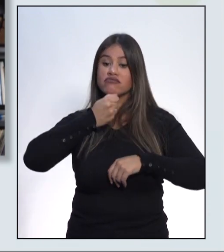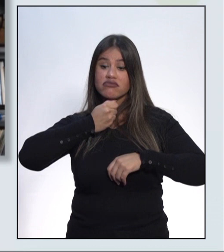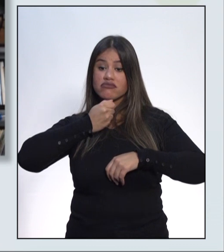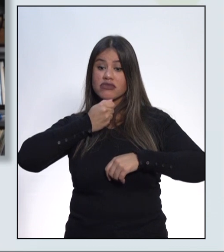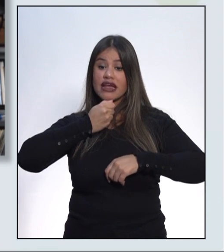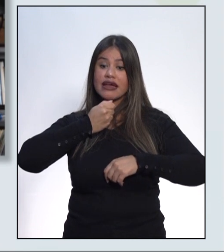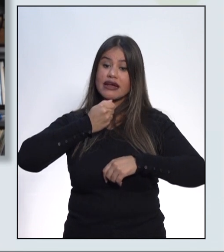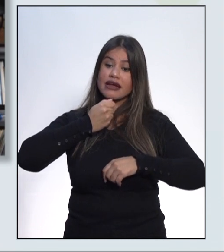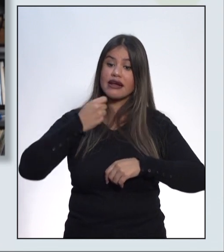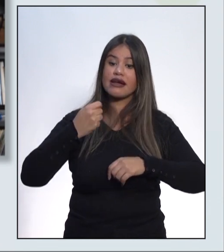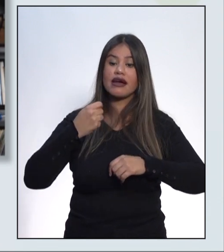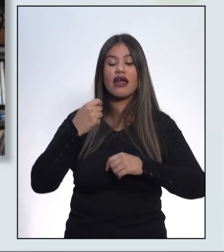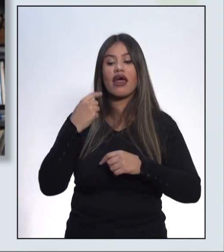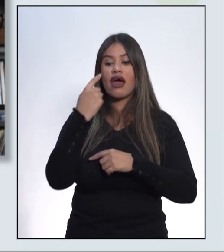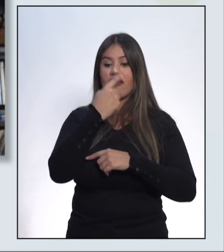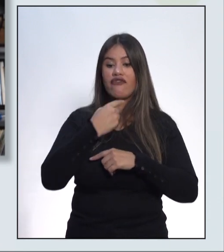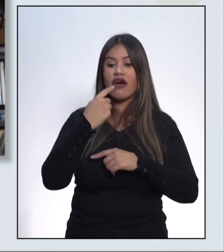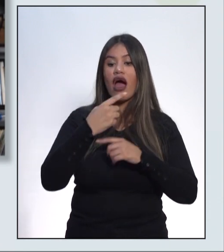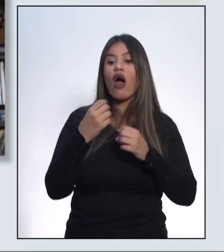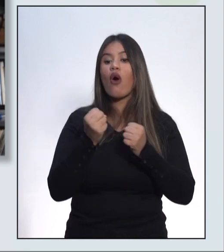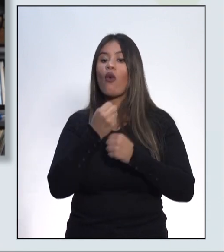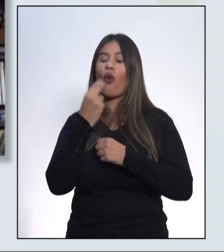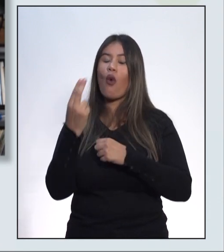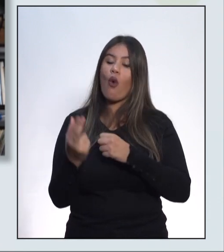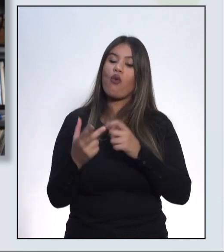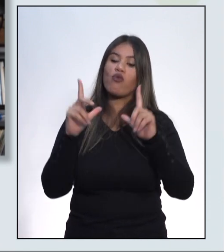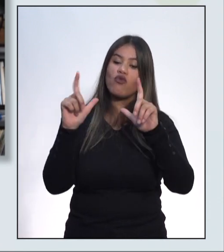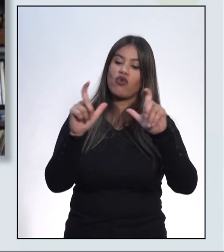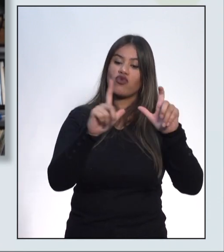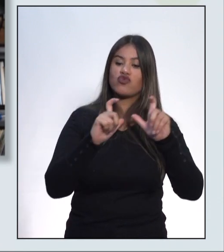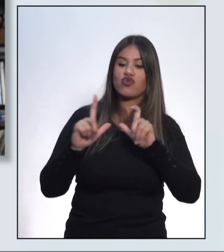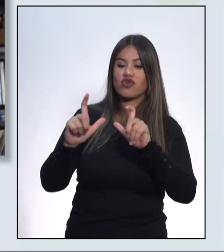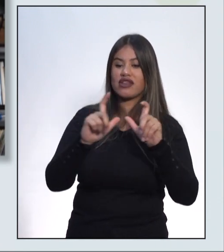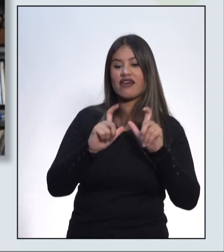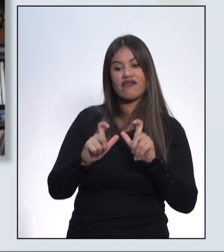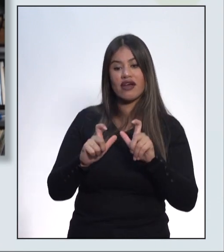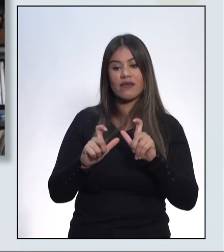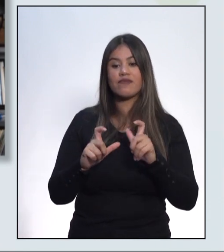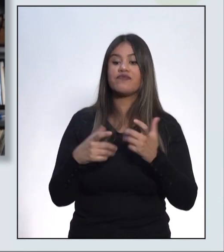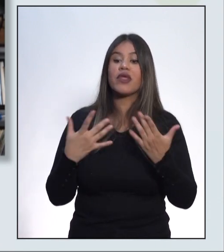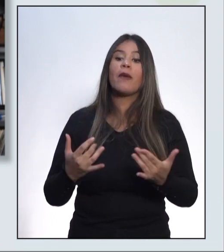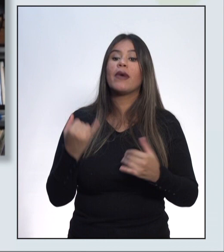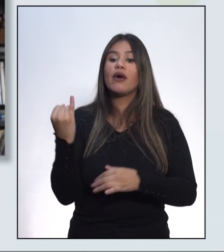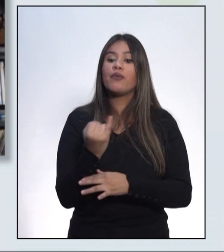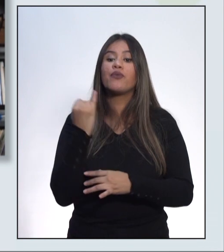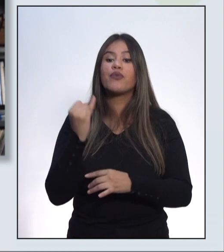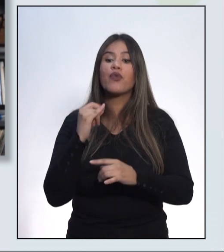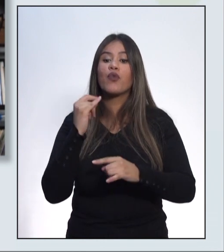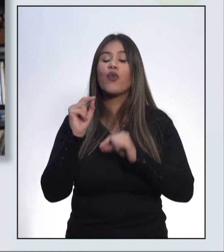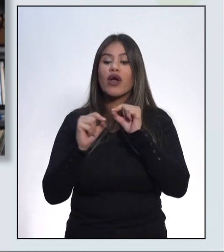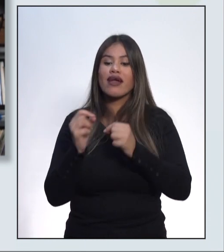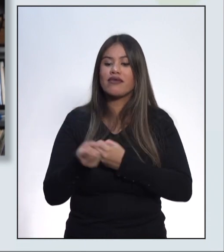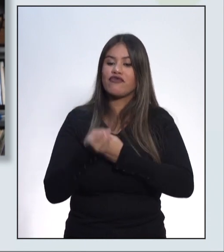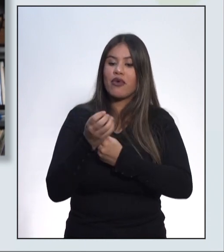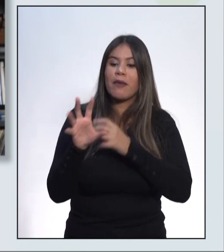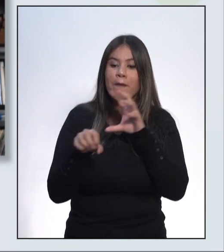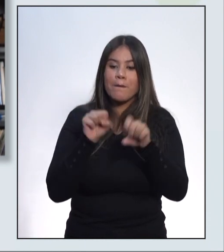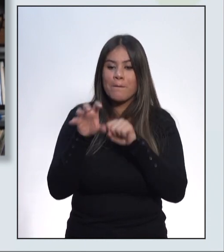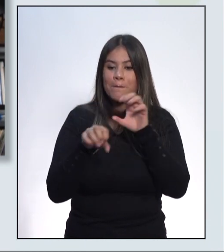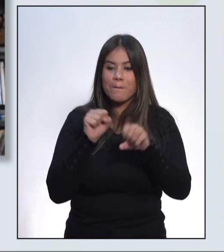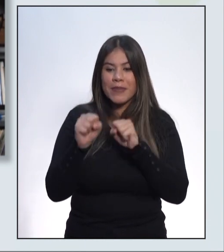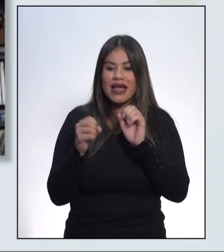de registrar, porque quando a gente está em campo investigando, a gente vai coletar as informações e vai anotar,